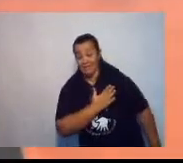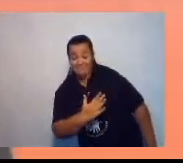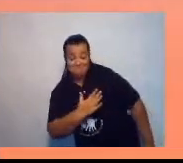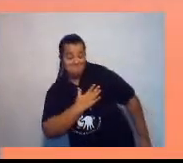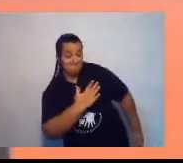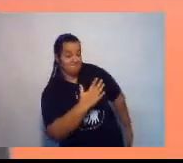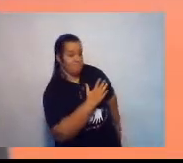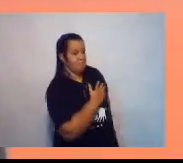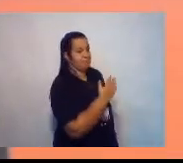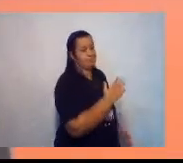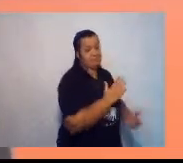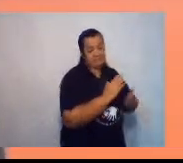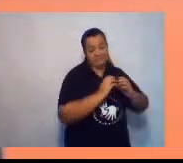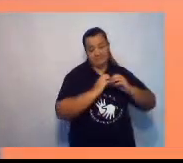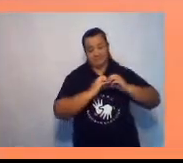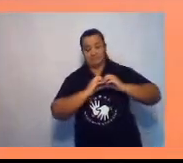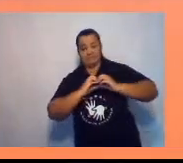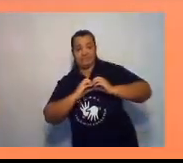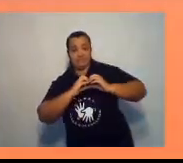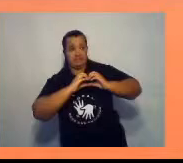aguentando.